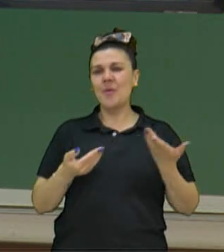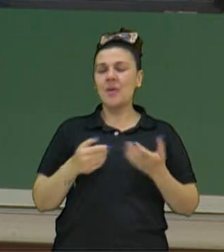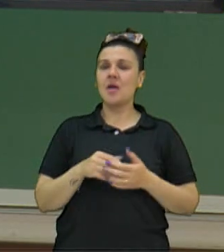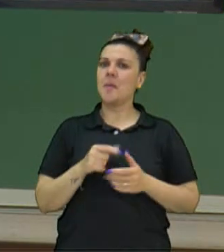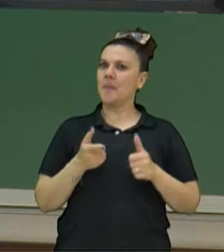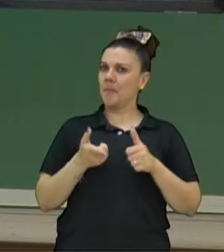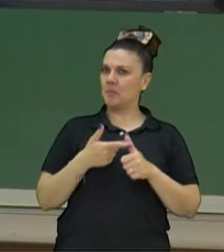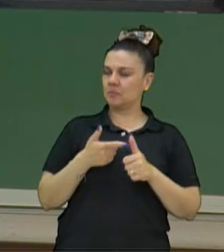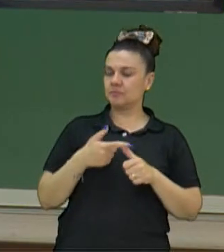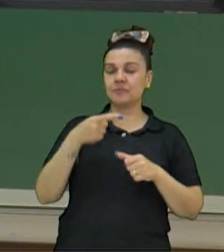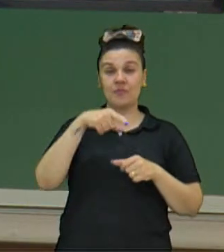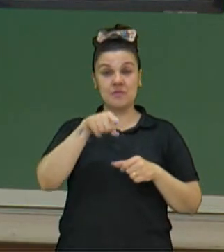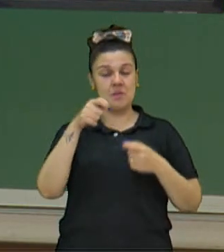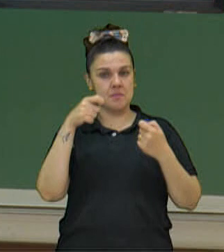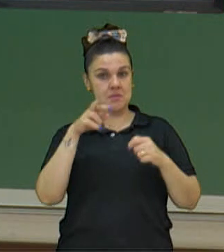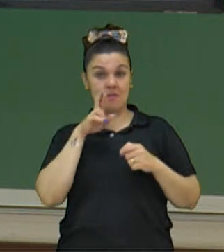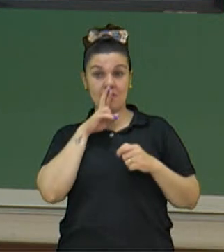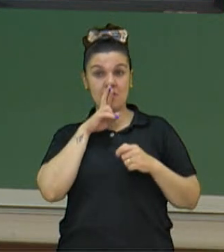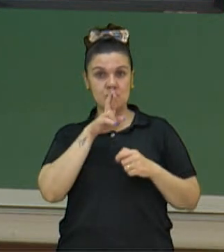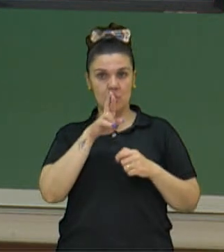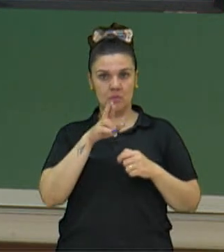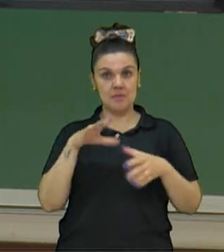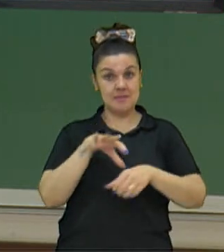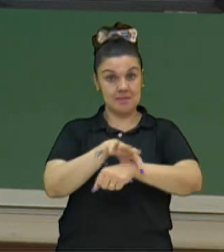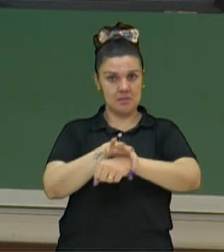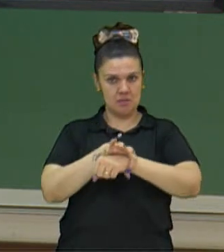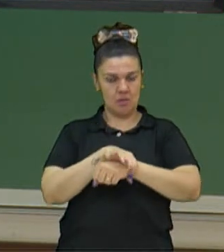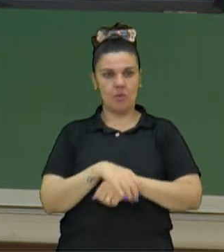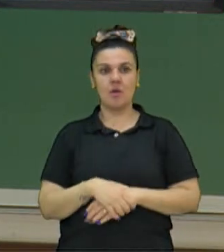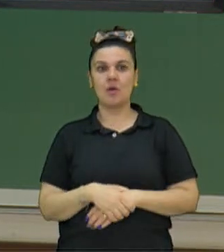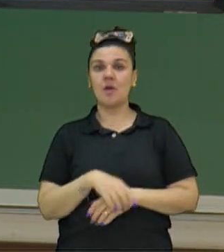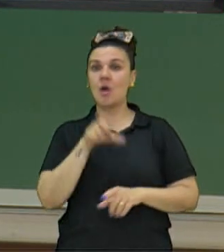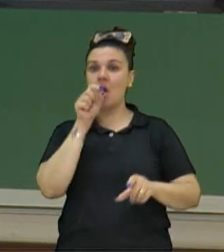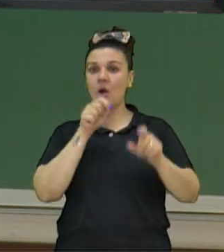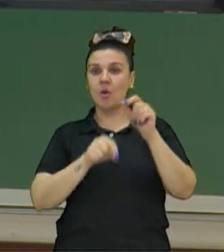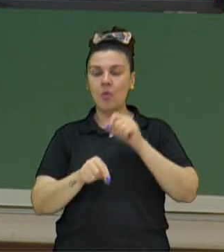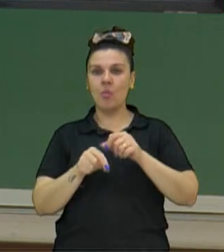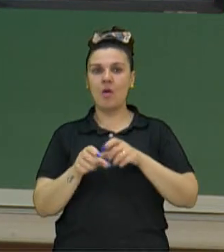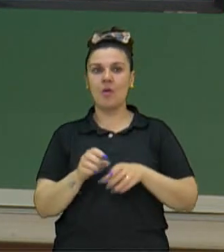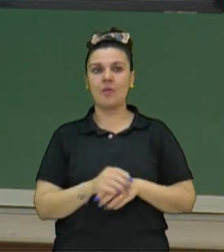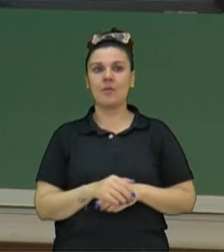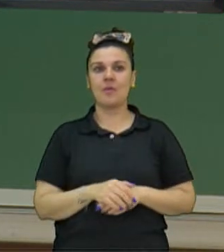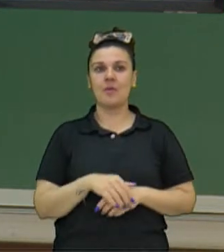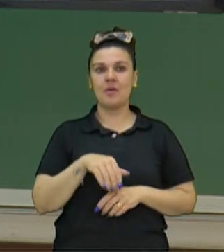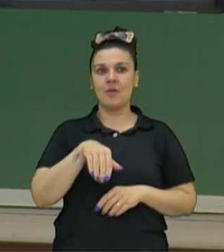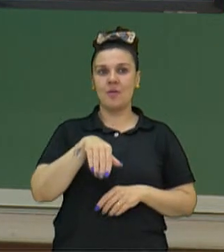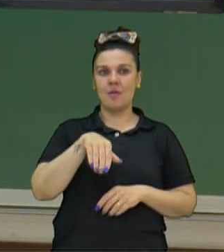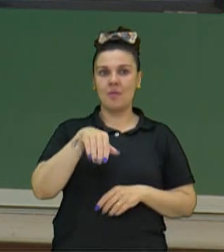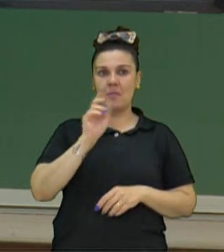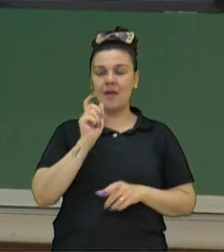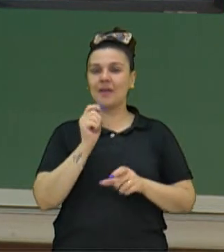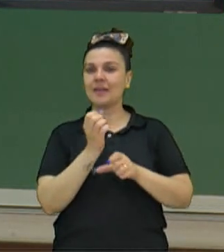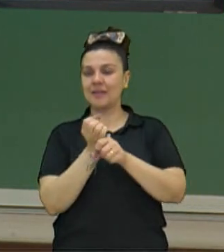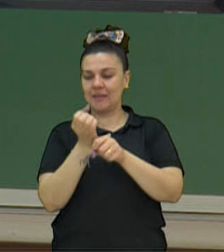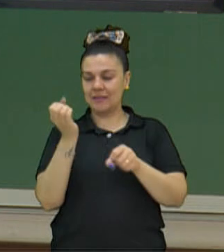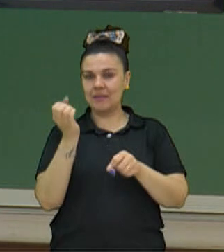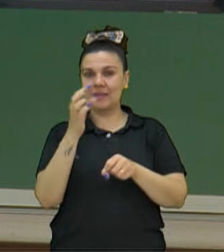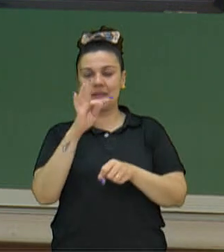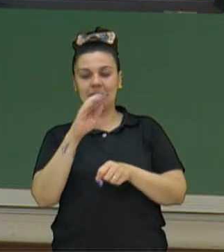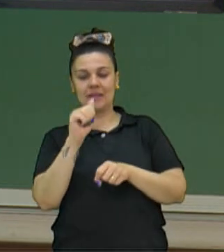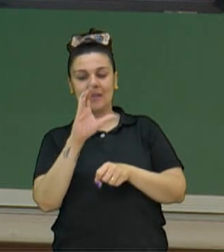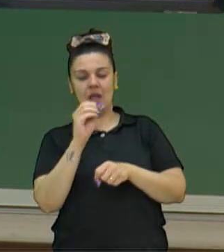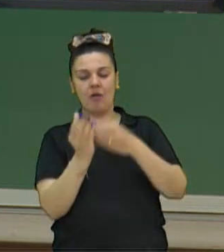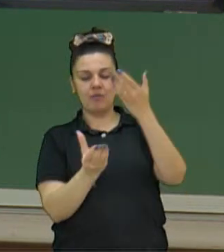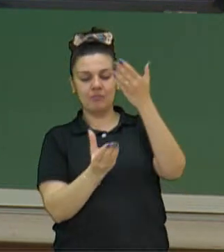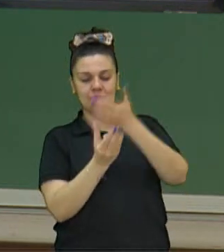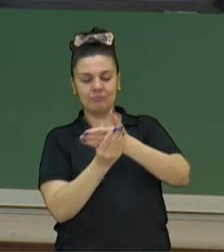primeiro você precisará responder uma pergunta de segurança. Qual é o taco favorito da sua mãe? Isso, taco é uma comida mexicana.